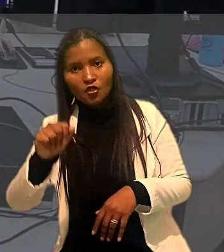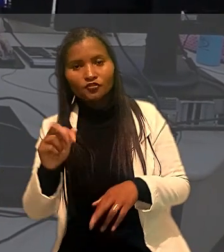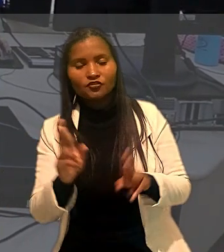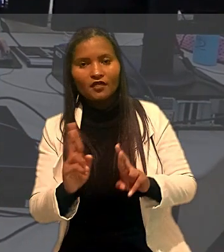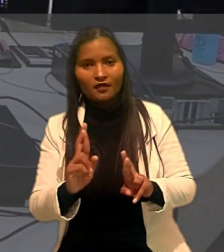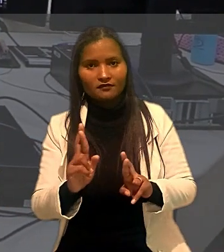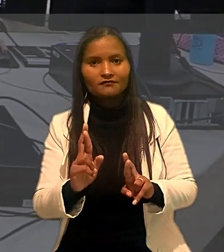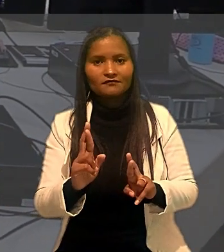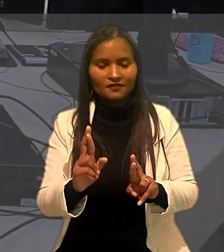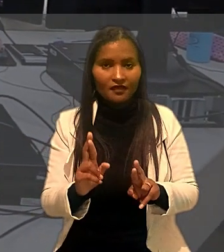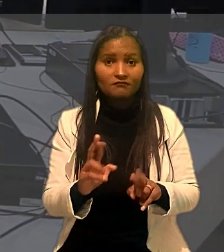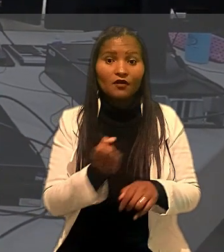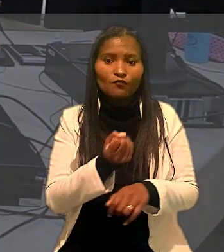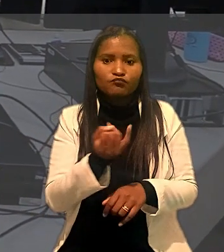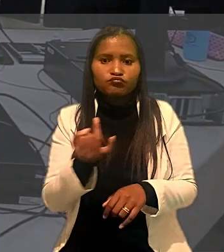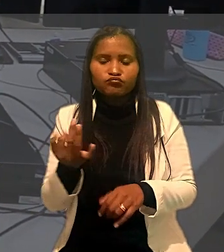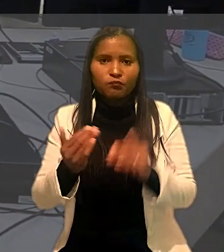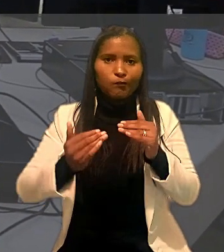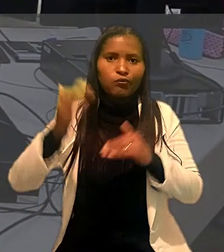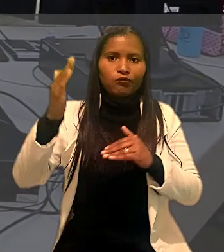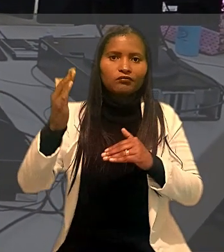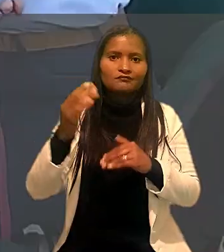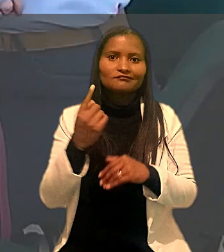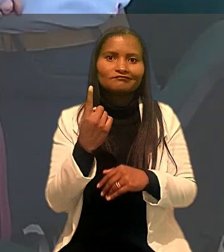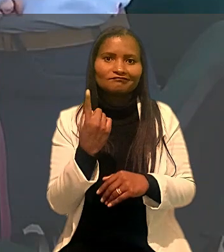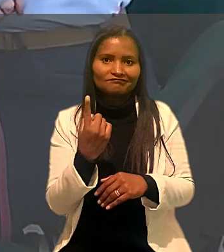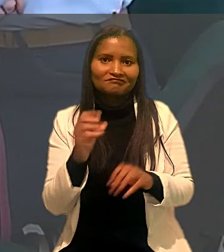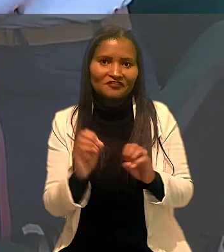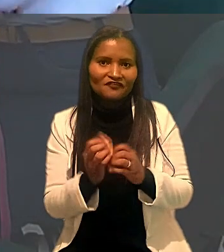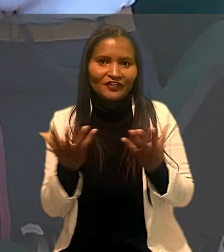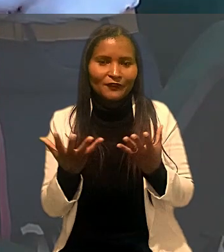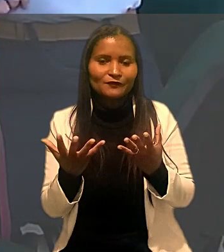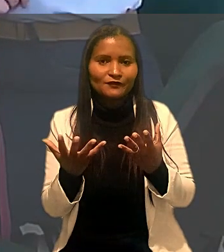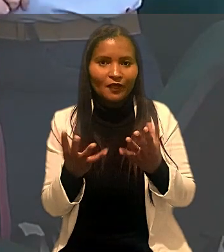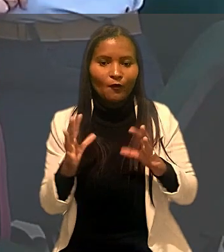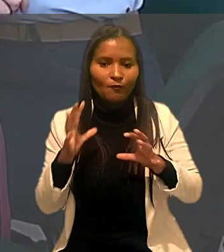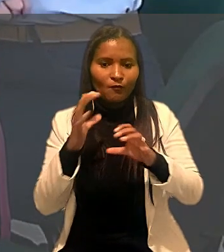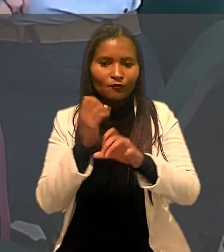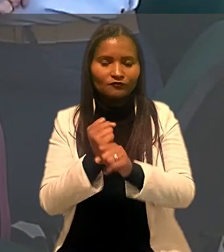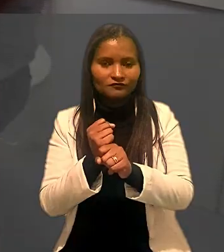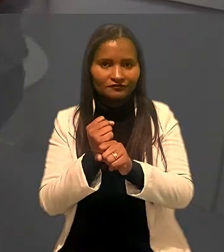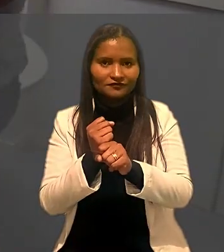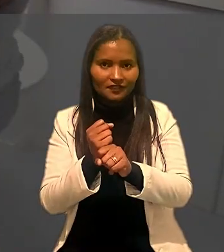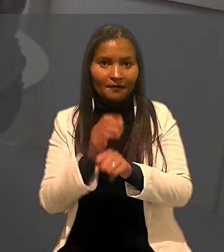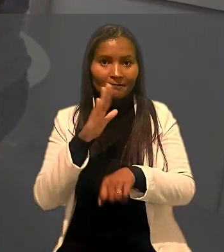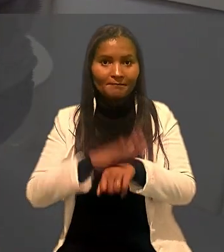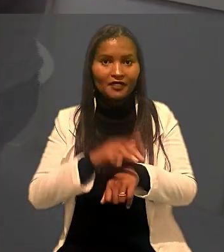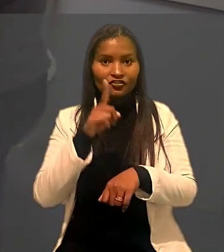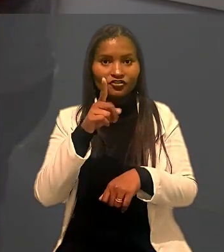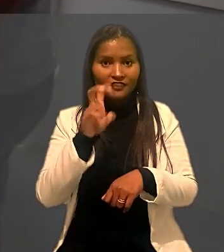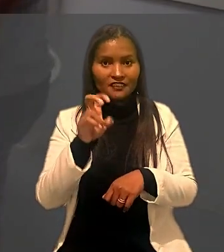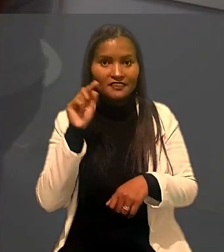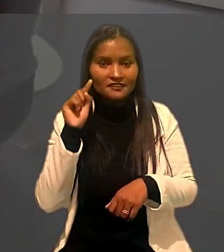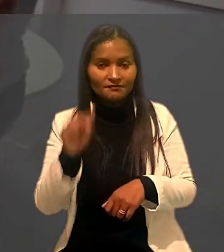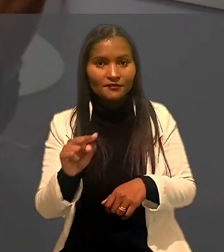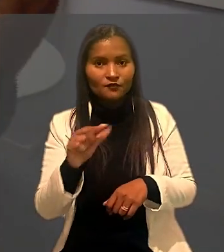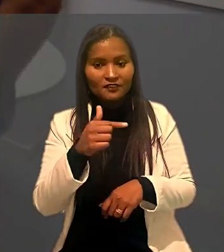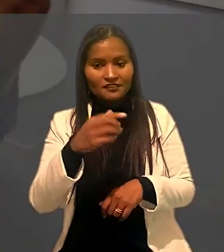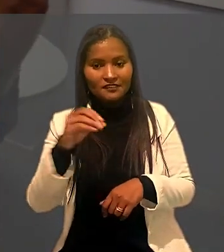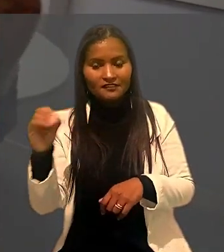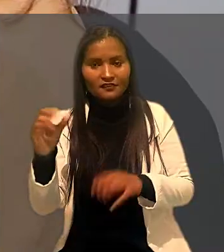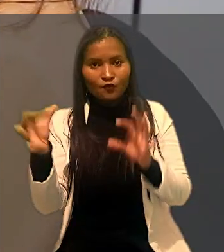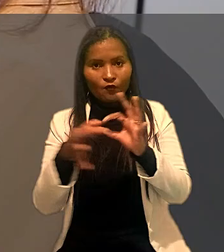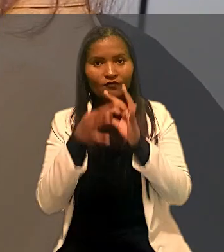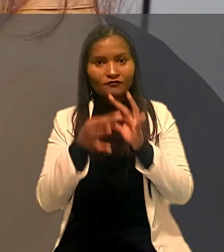quantia é recorde para uma única edição do evento. O montante foi resultado das mais de 15.700